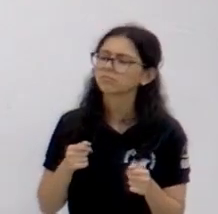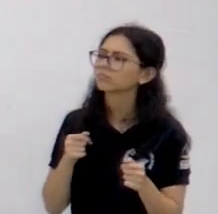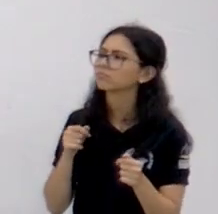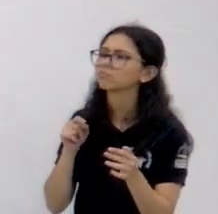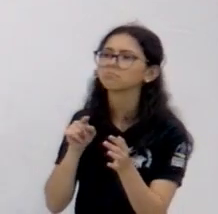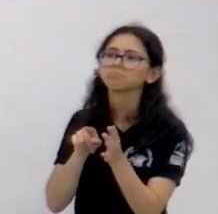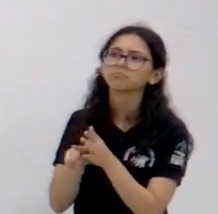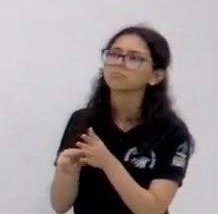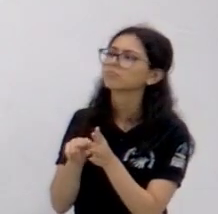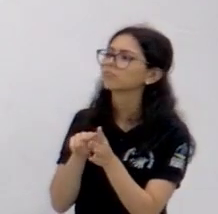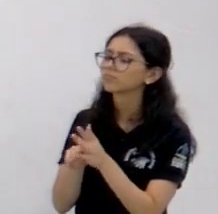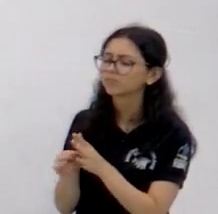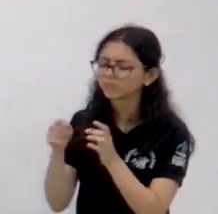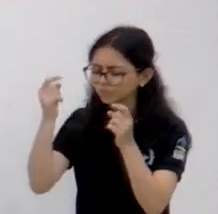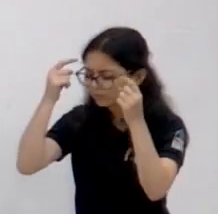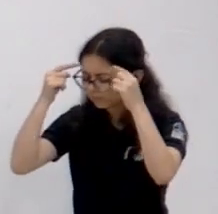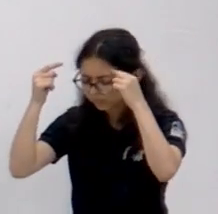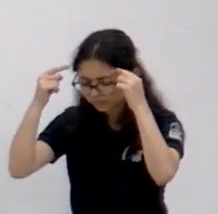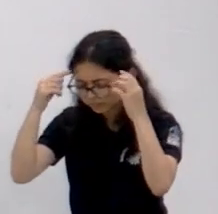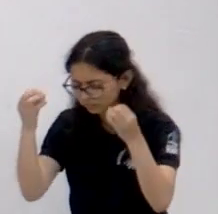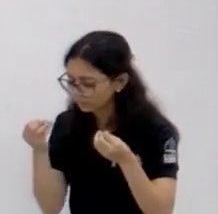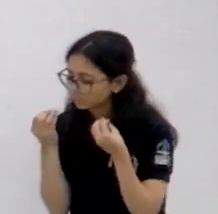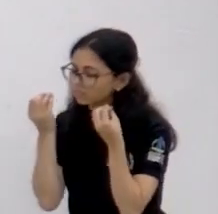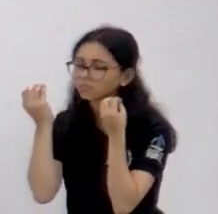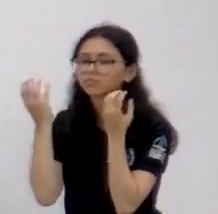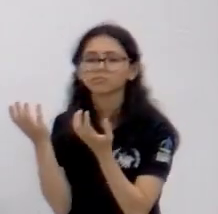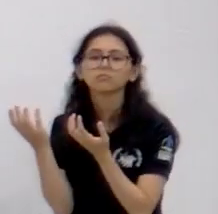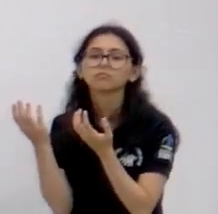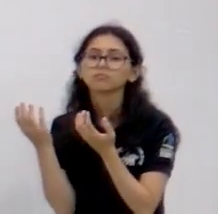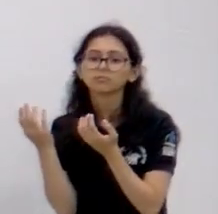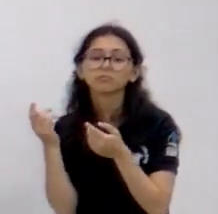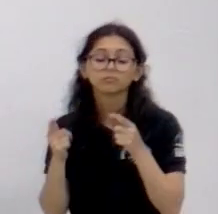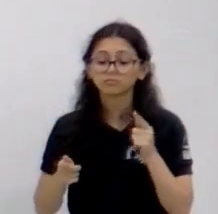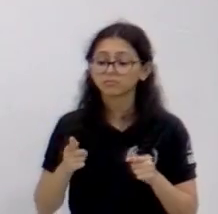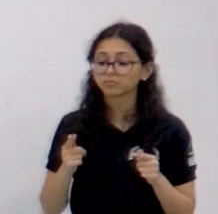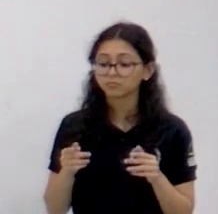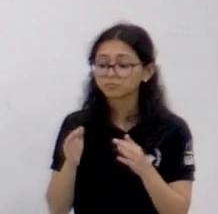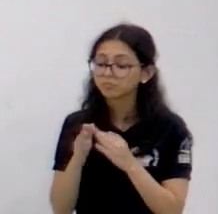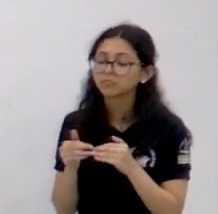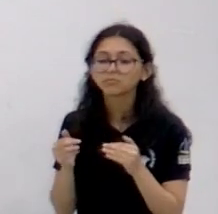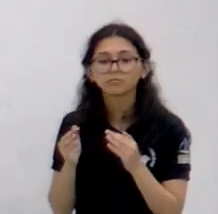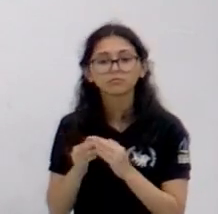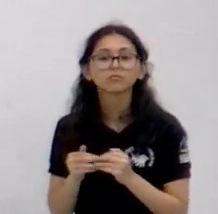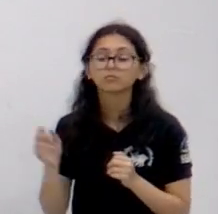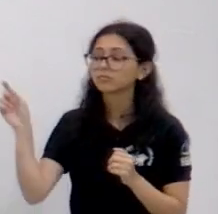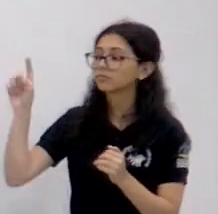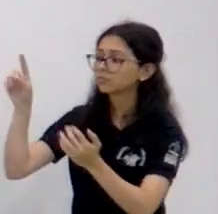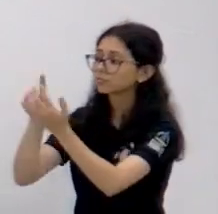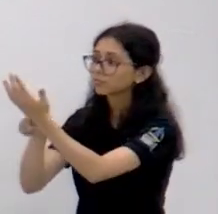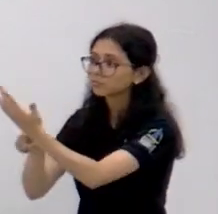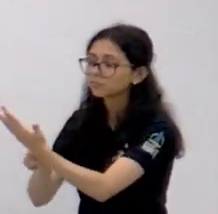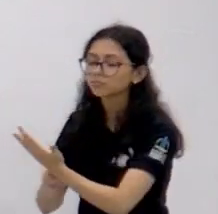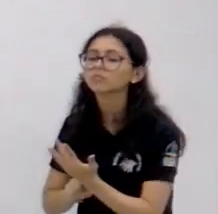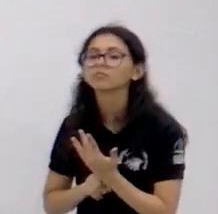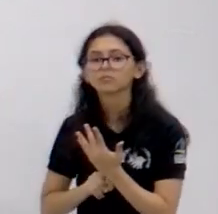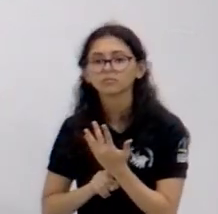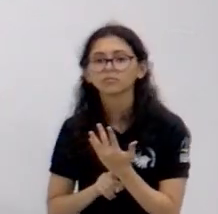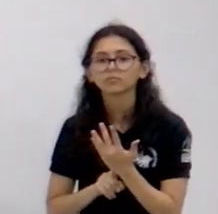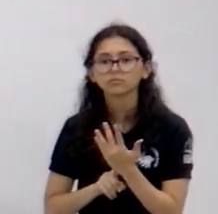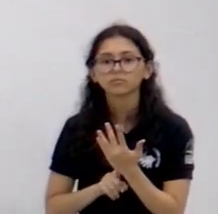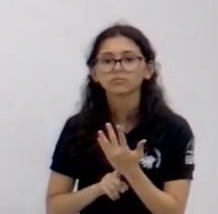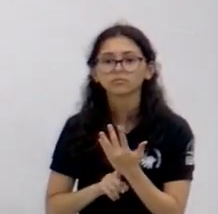seus questionamentos, e disse: olha, eu preciso de mais uma prova, não fique com raiva de mim não, mas se é o Senhor mesmo que está falando comigo, espera um